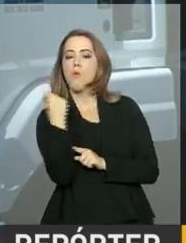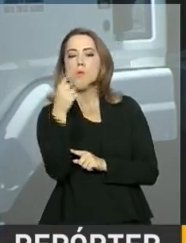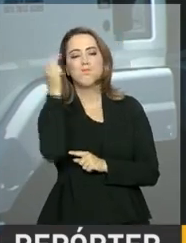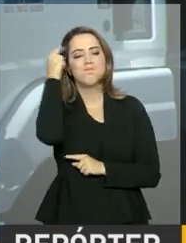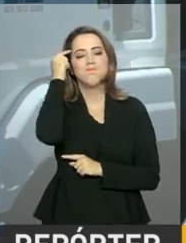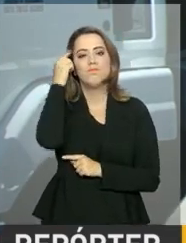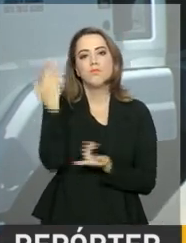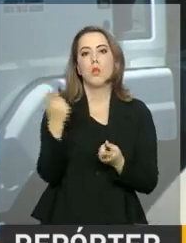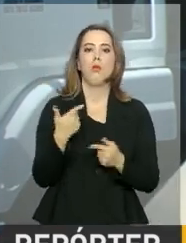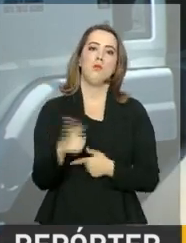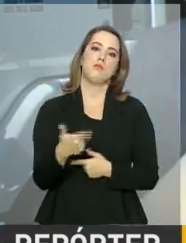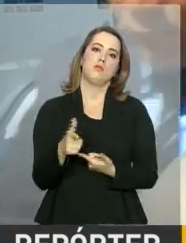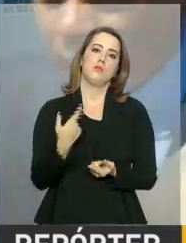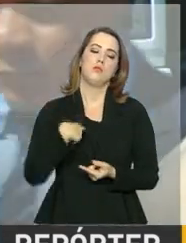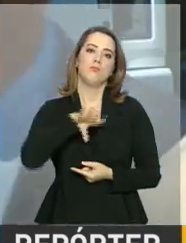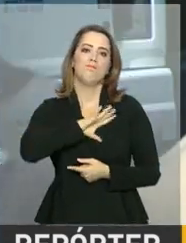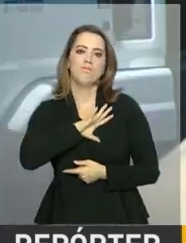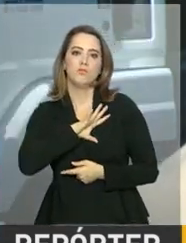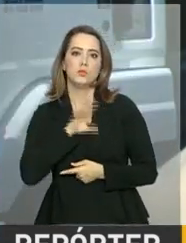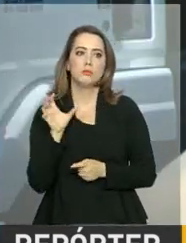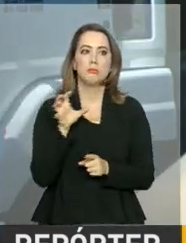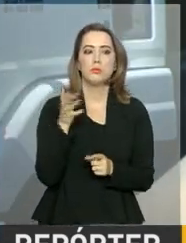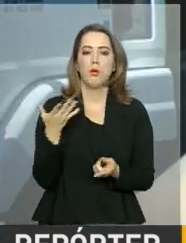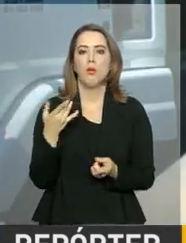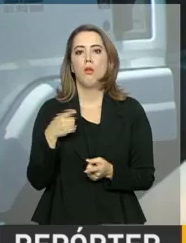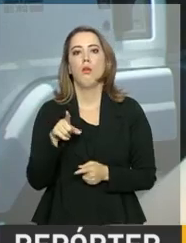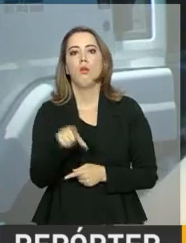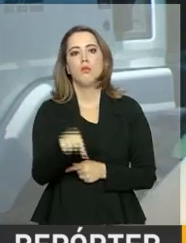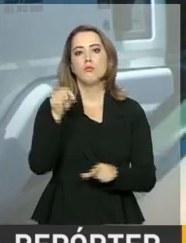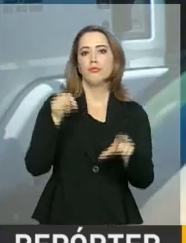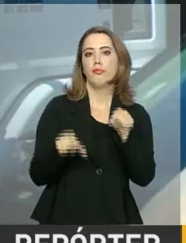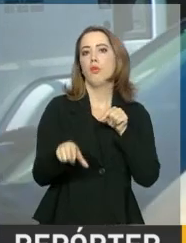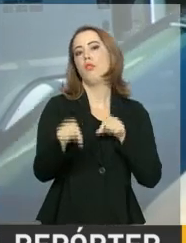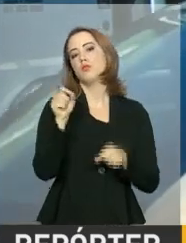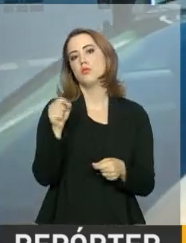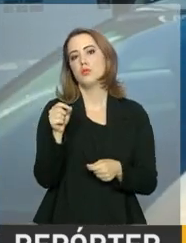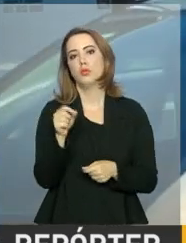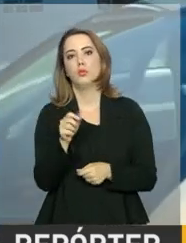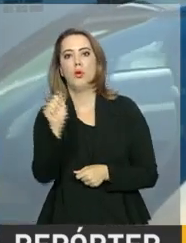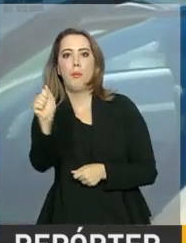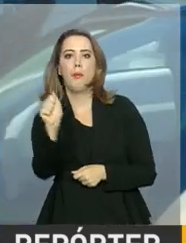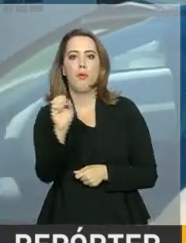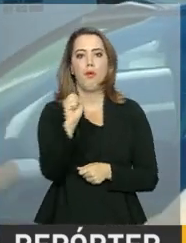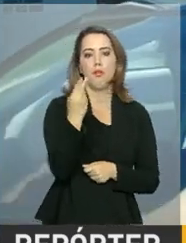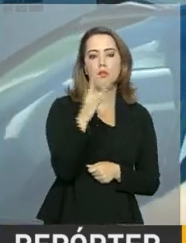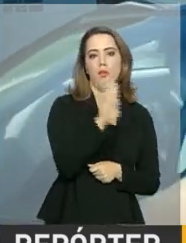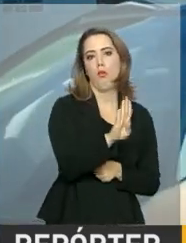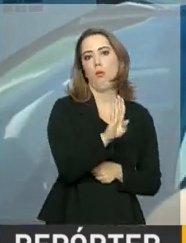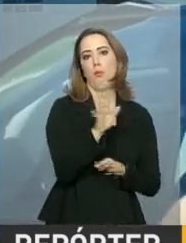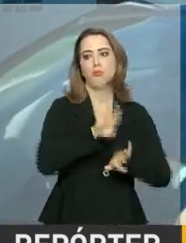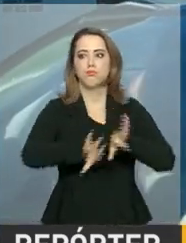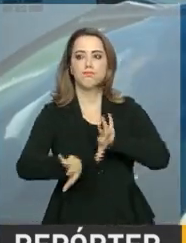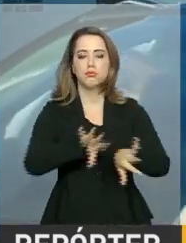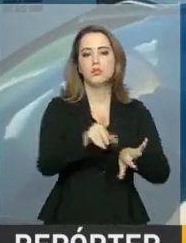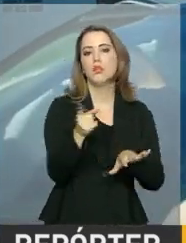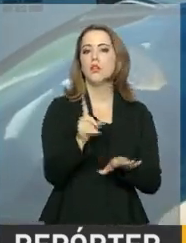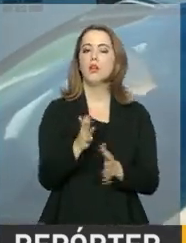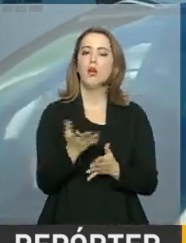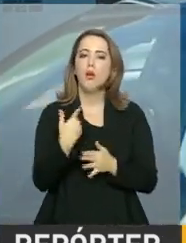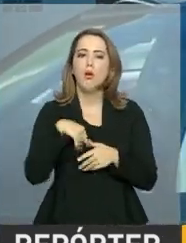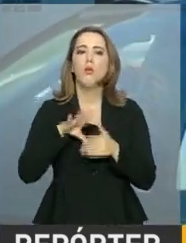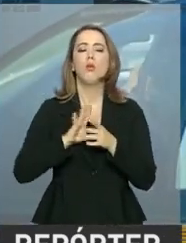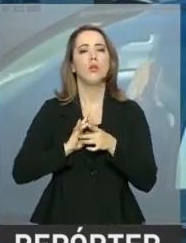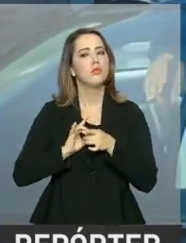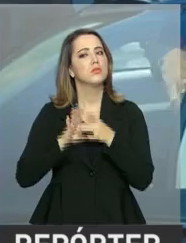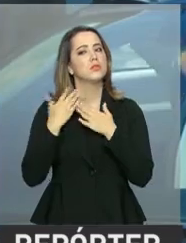não há, qualquer movimento nosso pode ser interpretado como preferência por A e B, e aí sim, causar racha. Portanto, desde que a Casa se